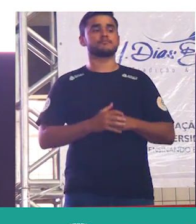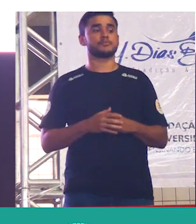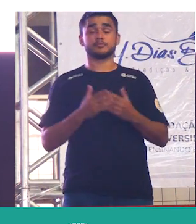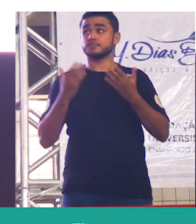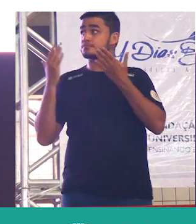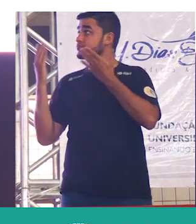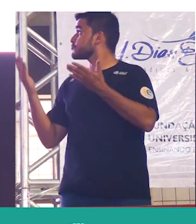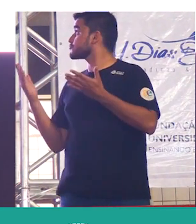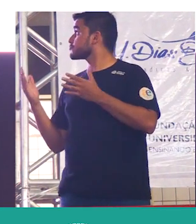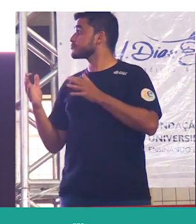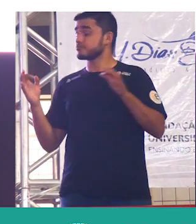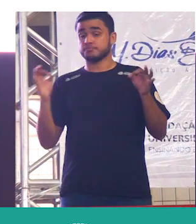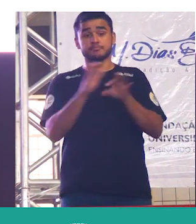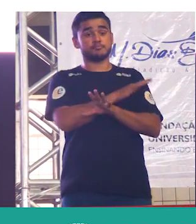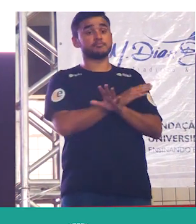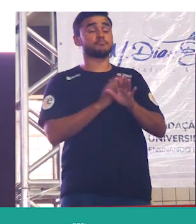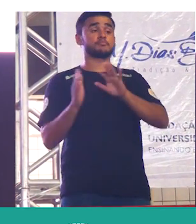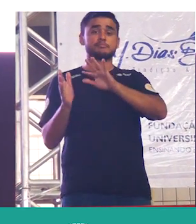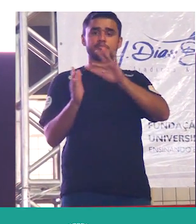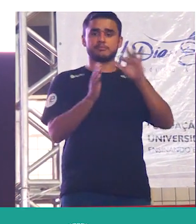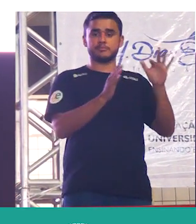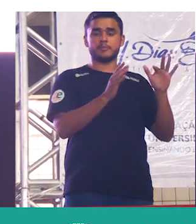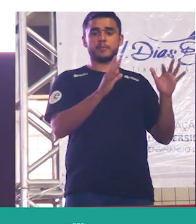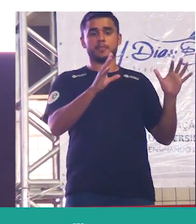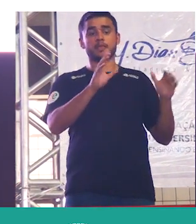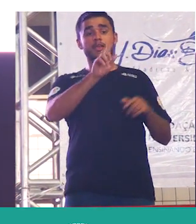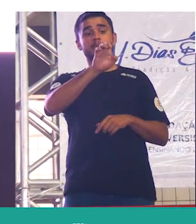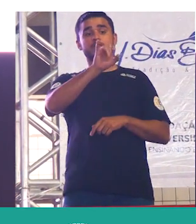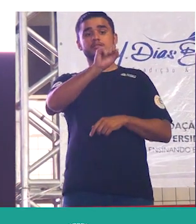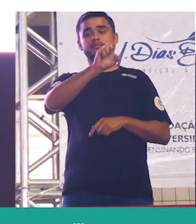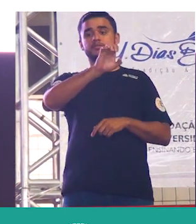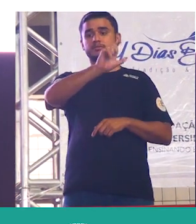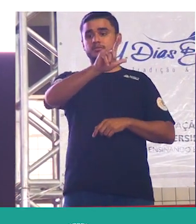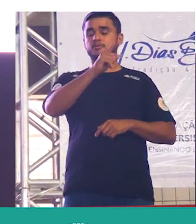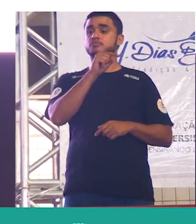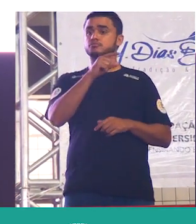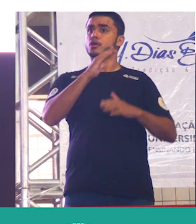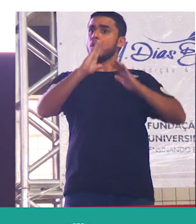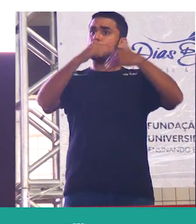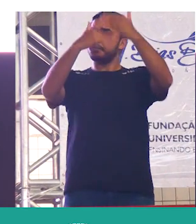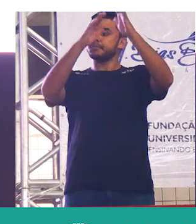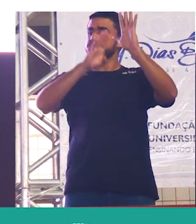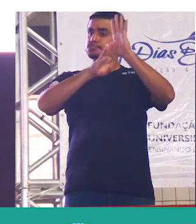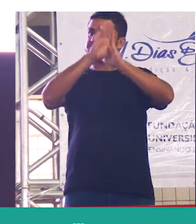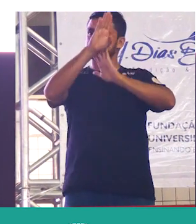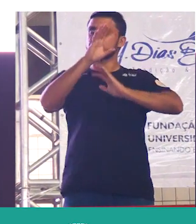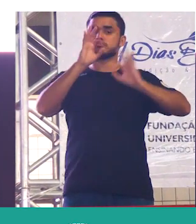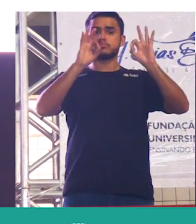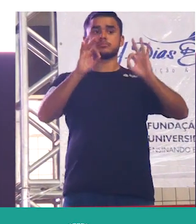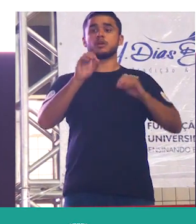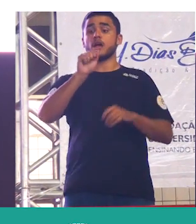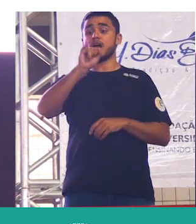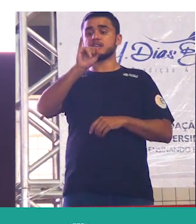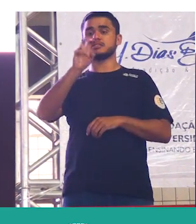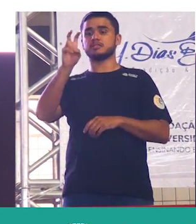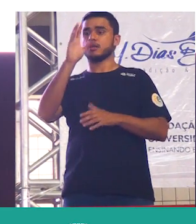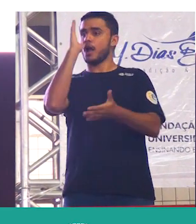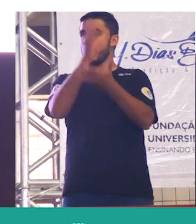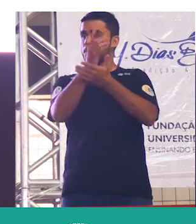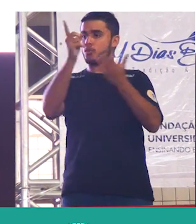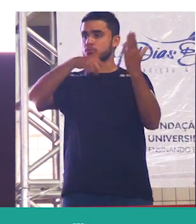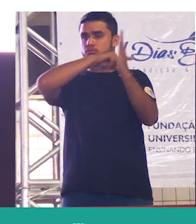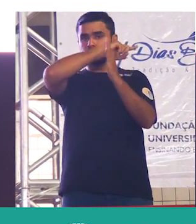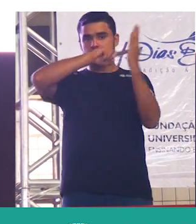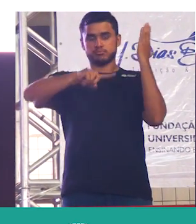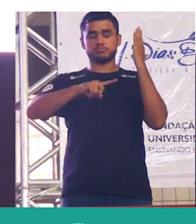essa aula falando que no governo do Geisel tivemos um avanço, que foi o fim do AI-5,